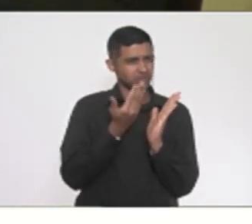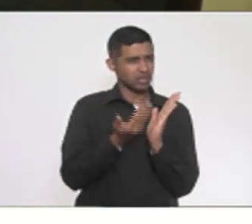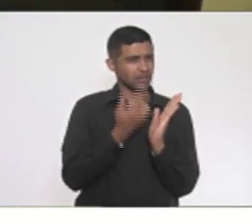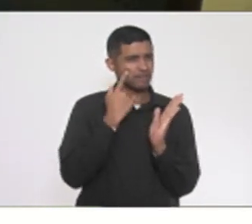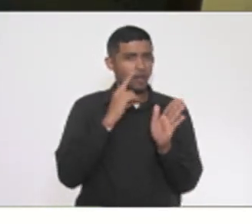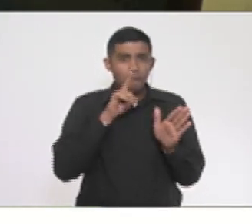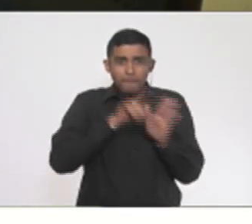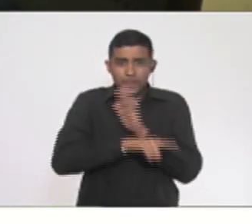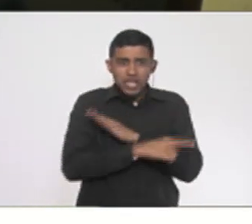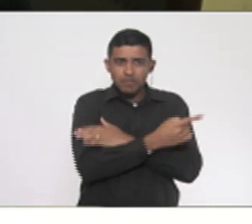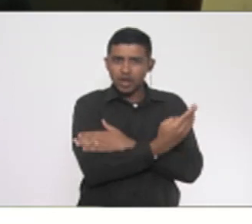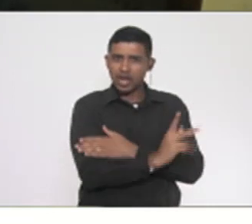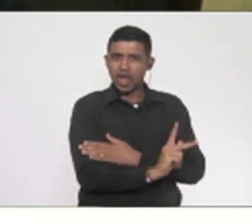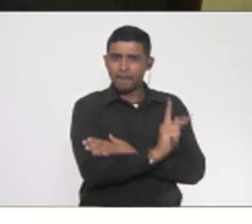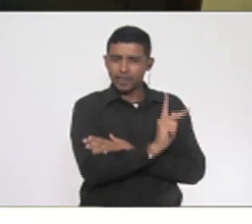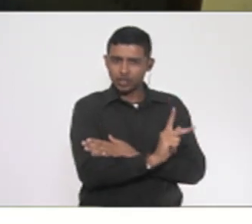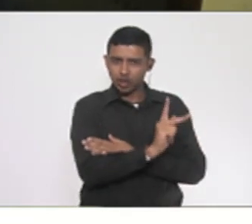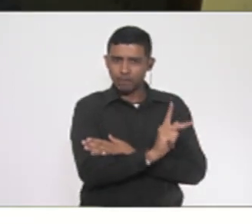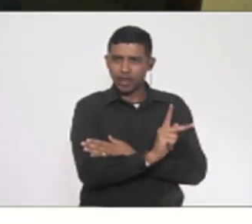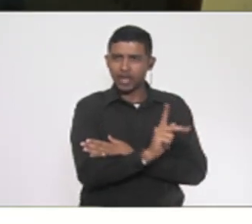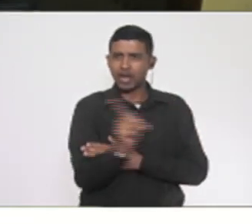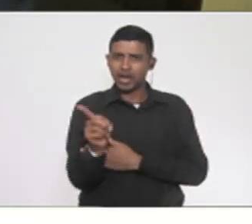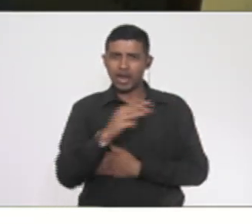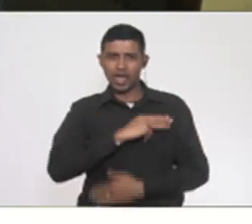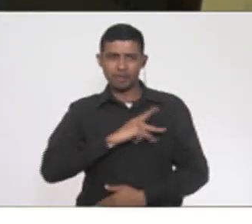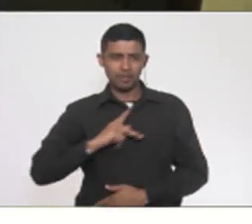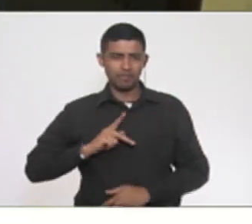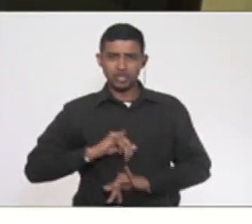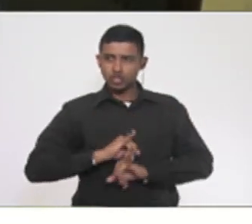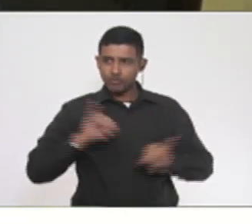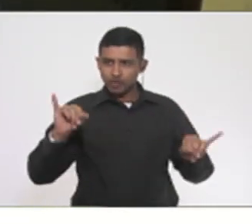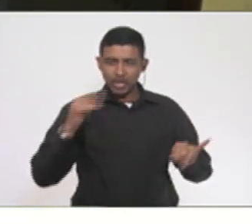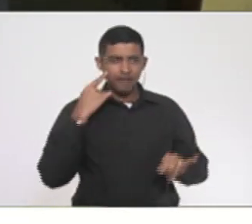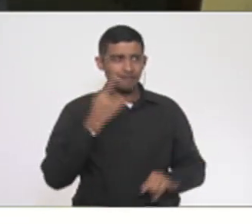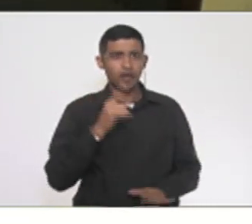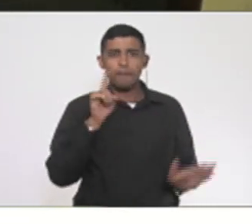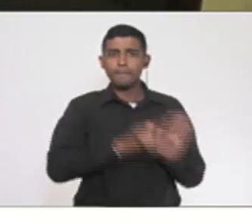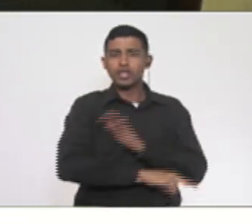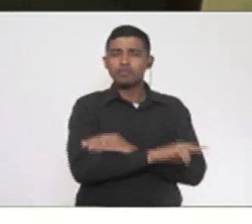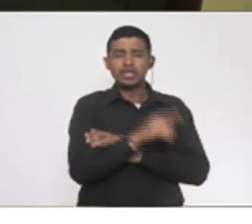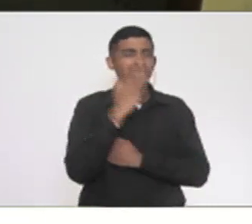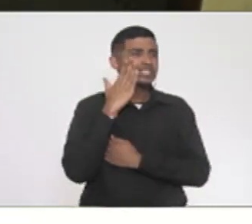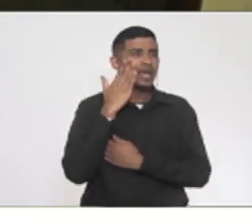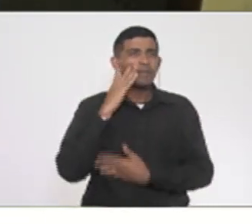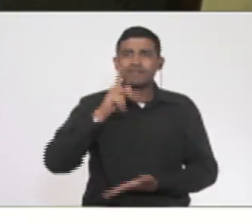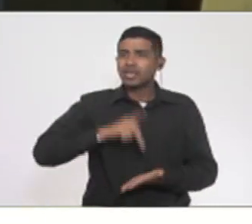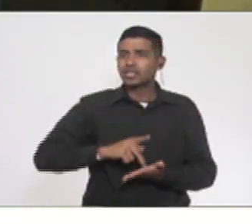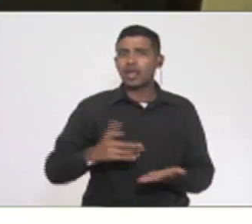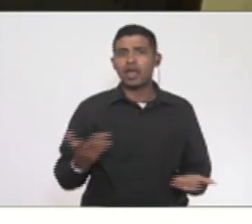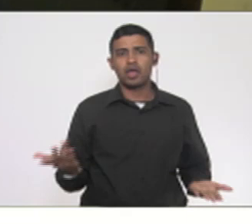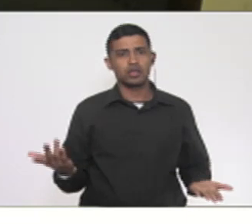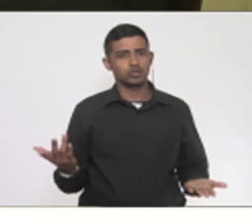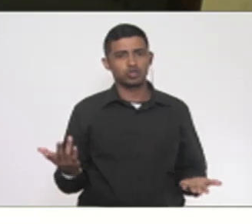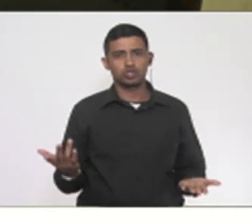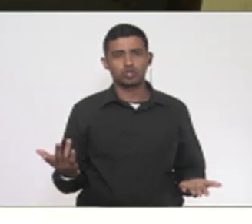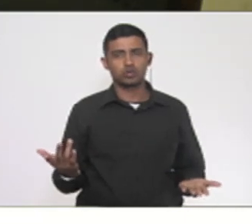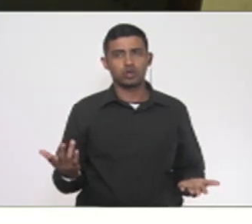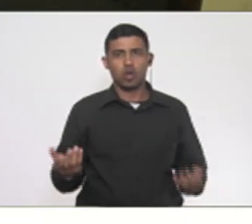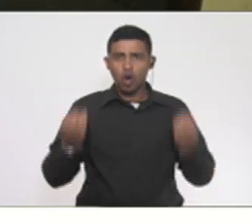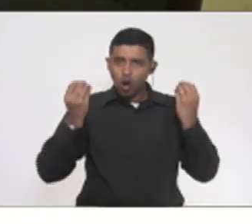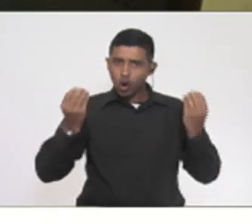que ser, o mínimo que a ANP tinha que divulgar, o mínimo que as pessoas tinham que saber é a transparência. Não tem cabimento